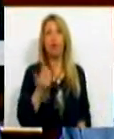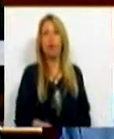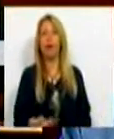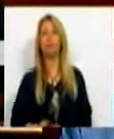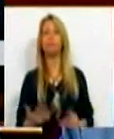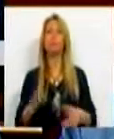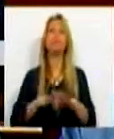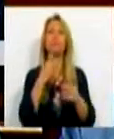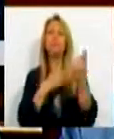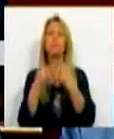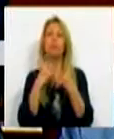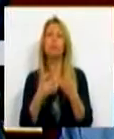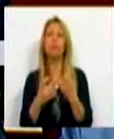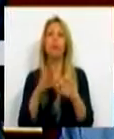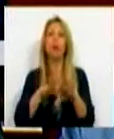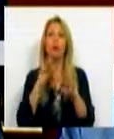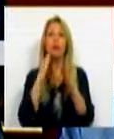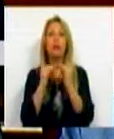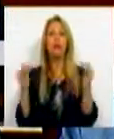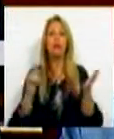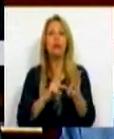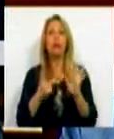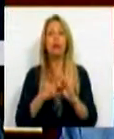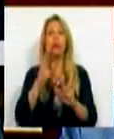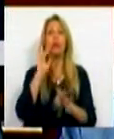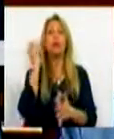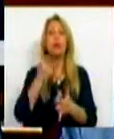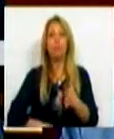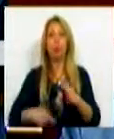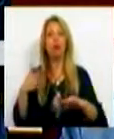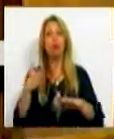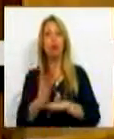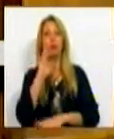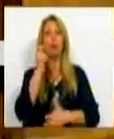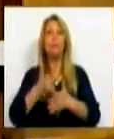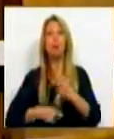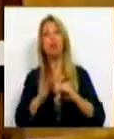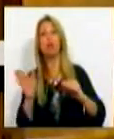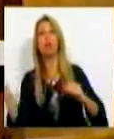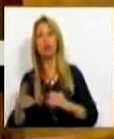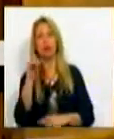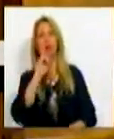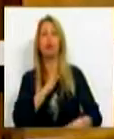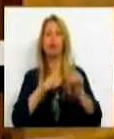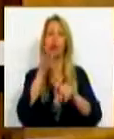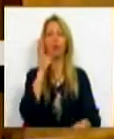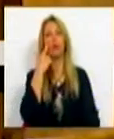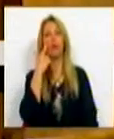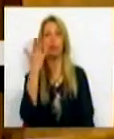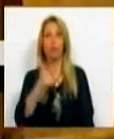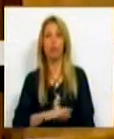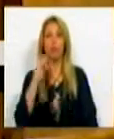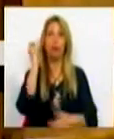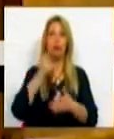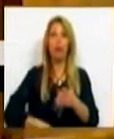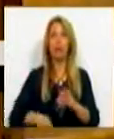pôs, também do nível técnico, sobre impostos diretos e impostos indiretos, ó Sra. Deputada, vamos lá ver. Os impostos diretos afetam